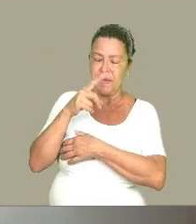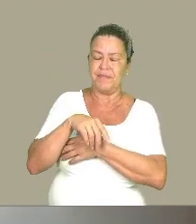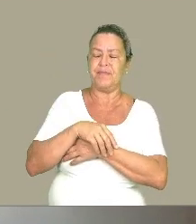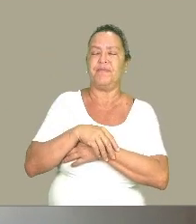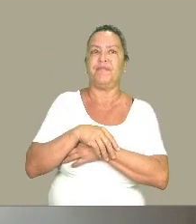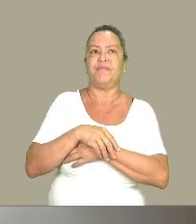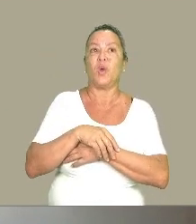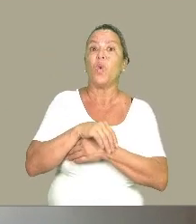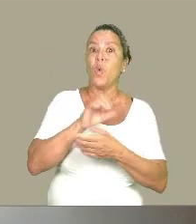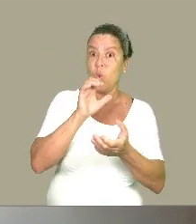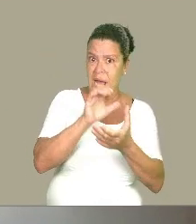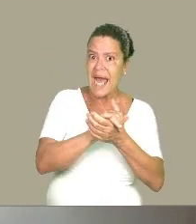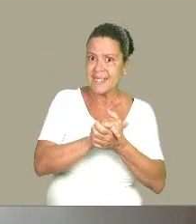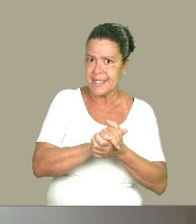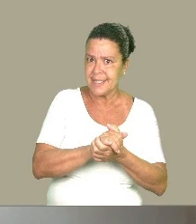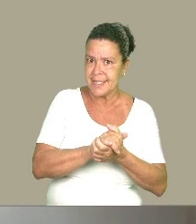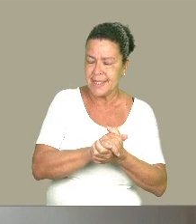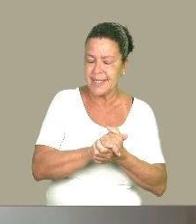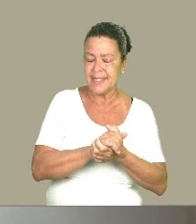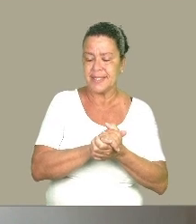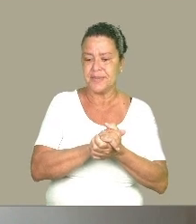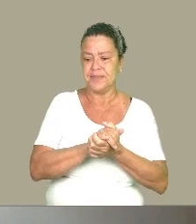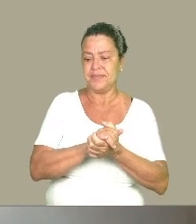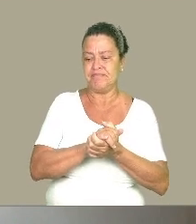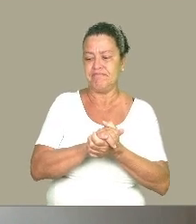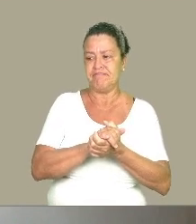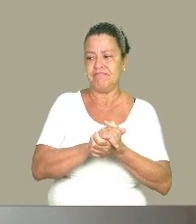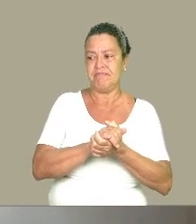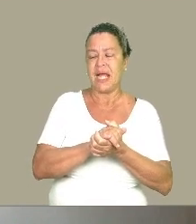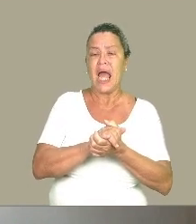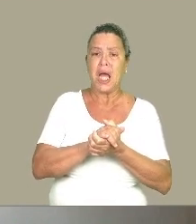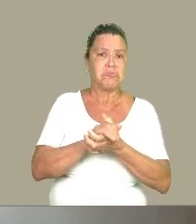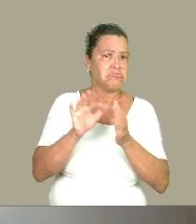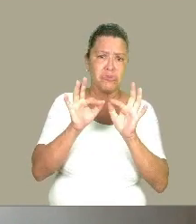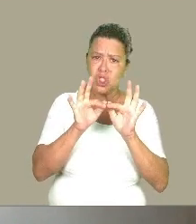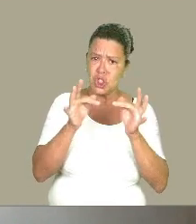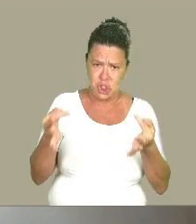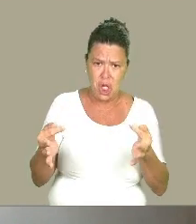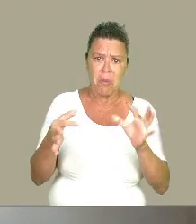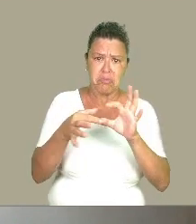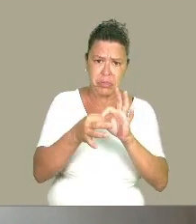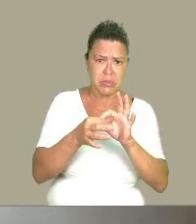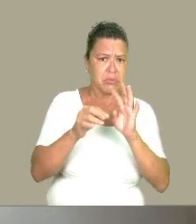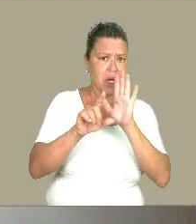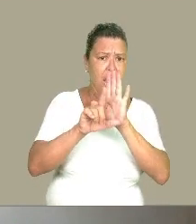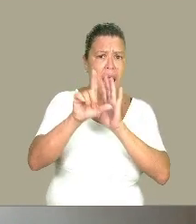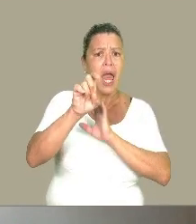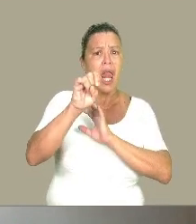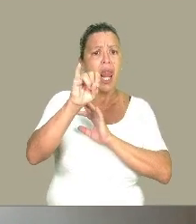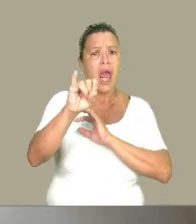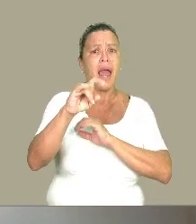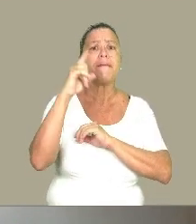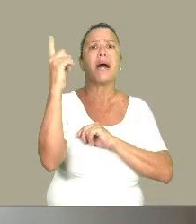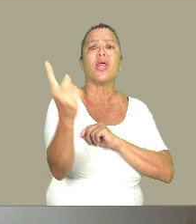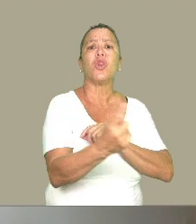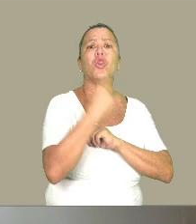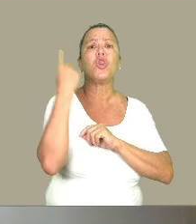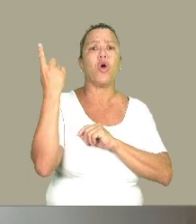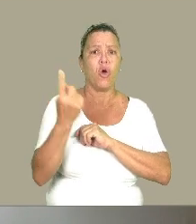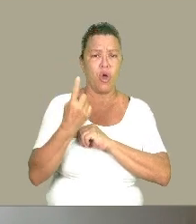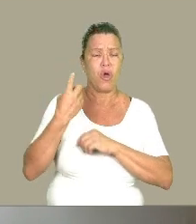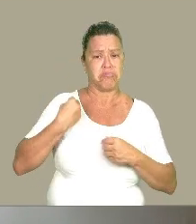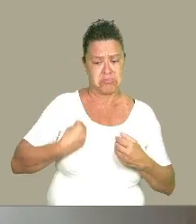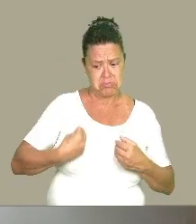o casamento, sendo uma simples união, é lei natural para todos os seres,